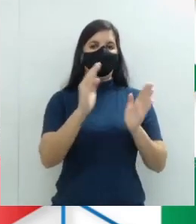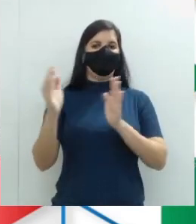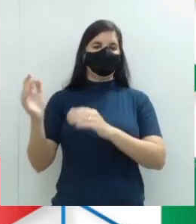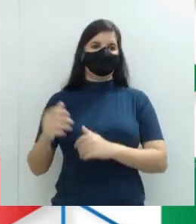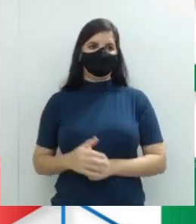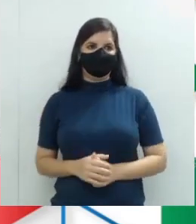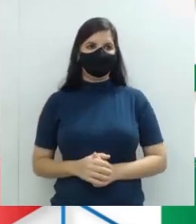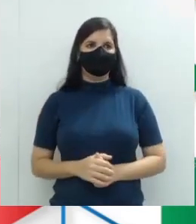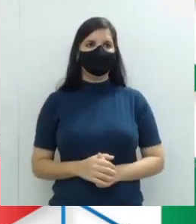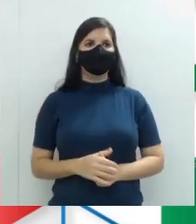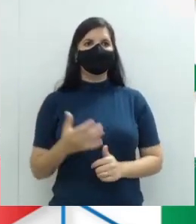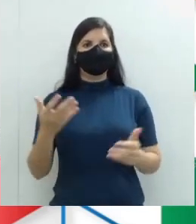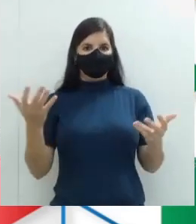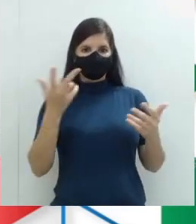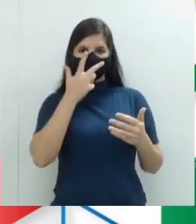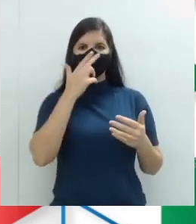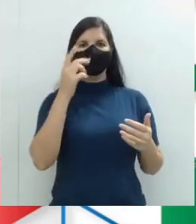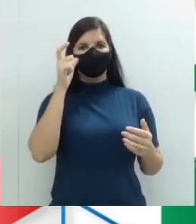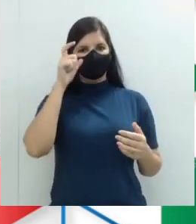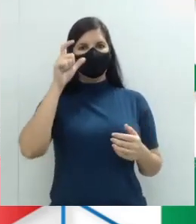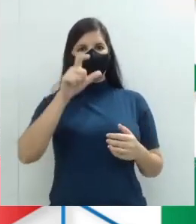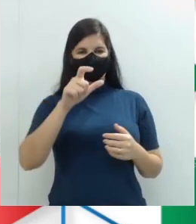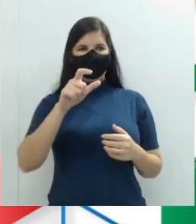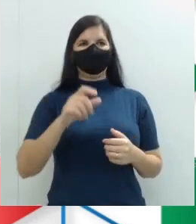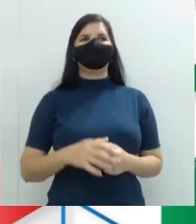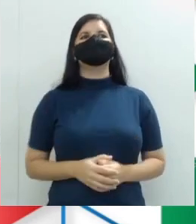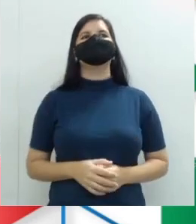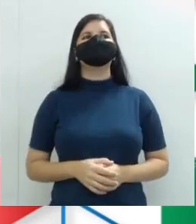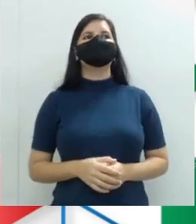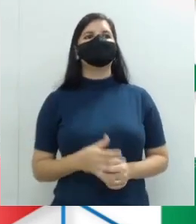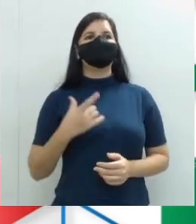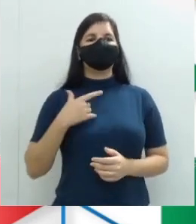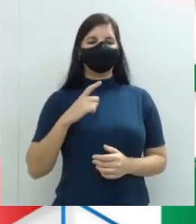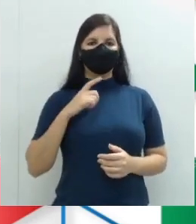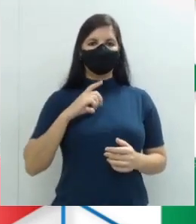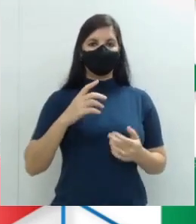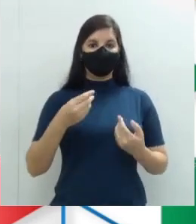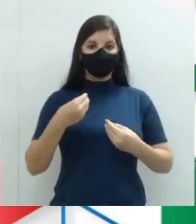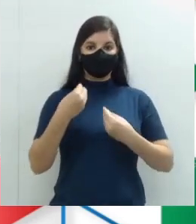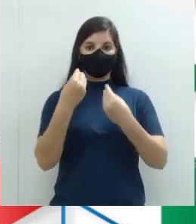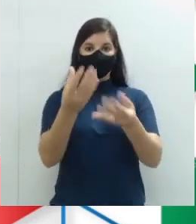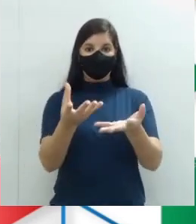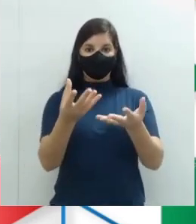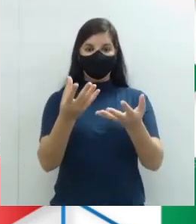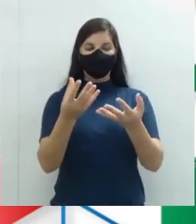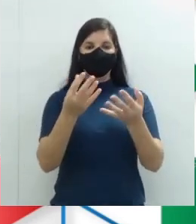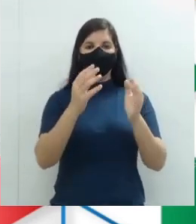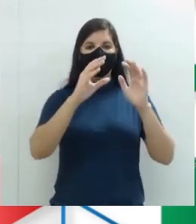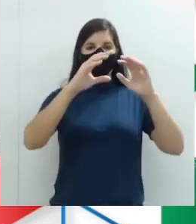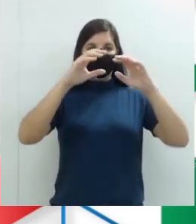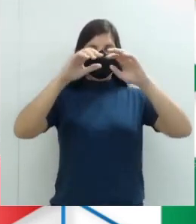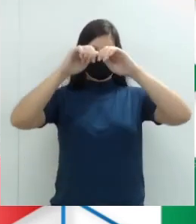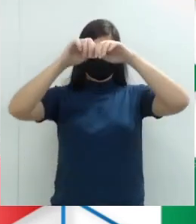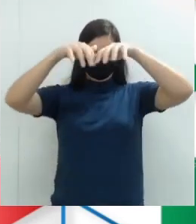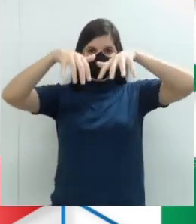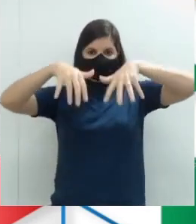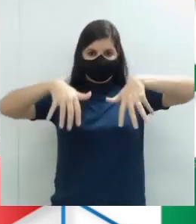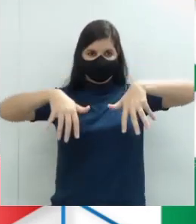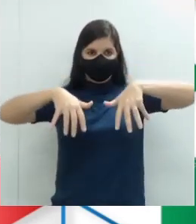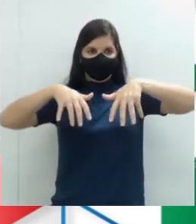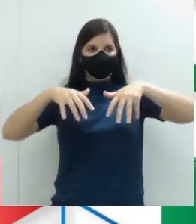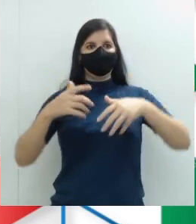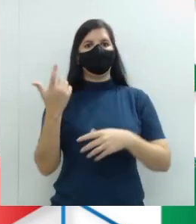sequência. Agora a gente fez uma coisa interessante para vocês, tá? Nós estamos te dando o fluxograma para você, a partir